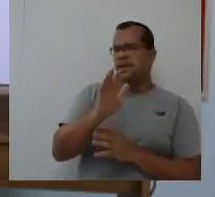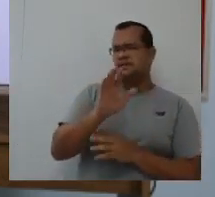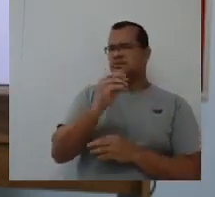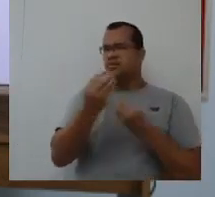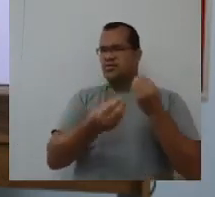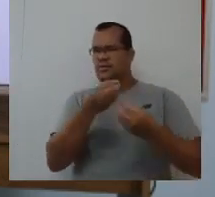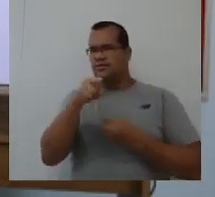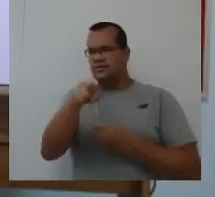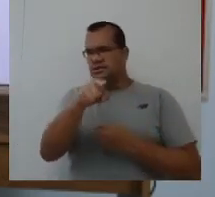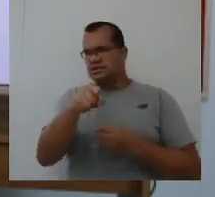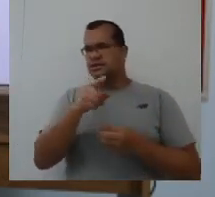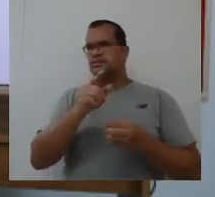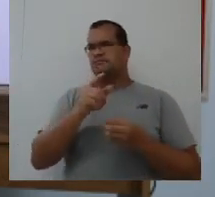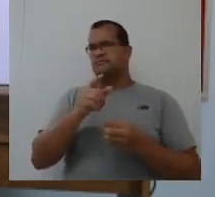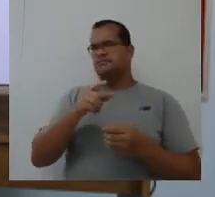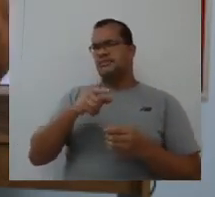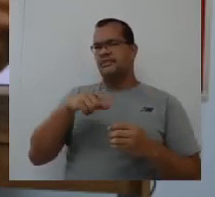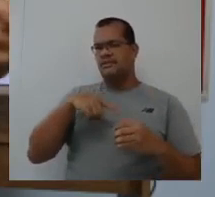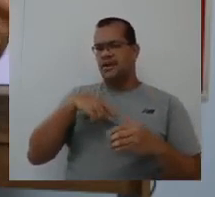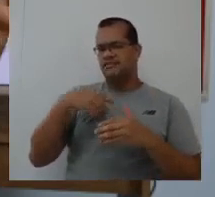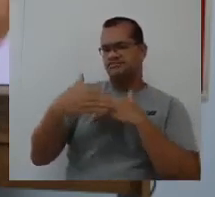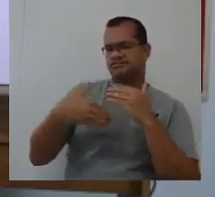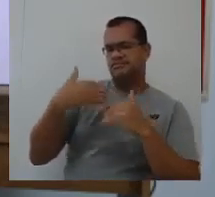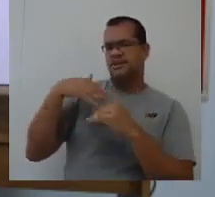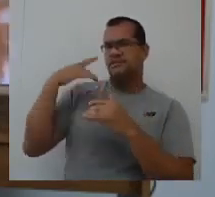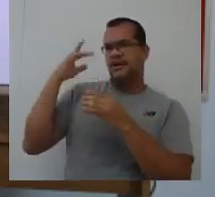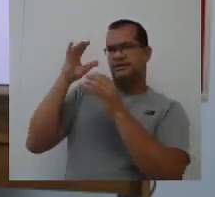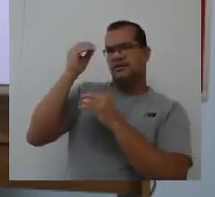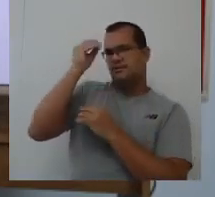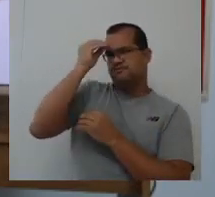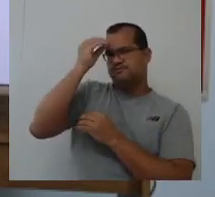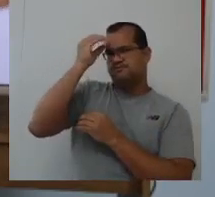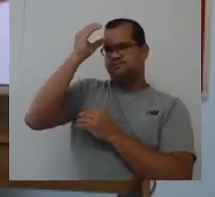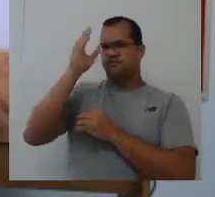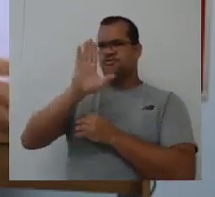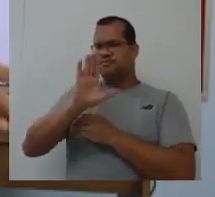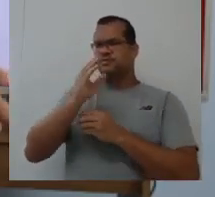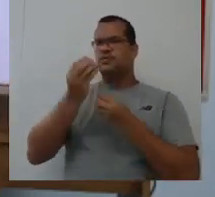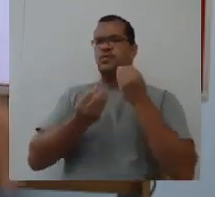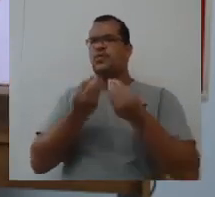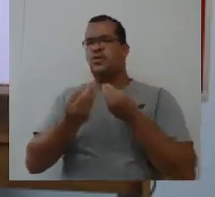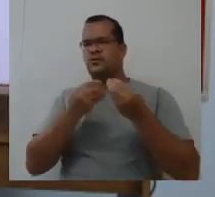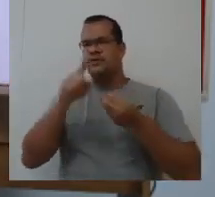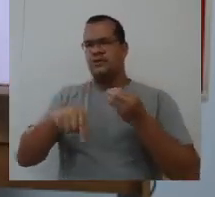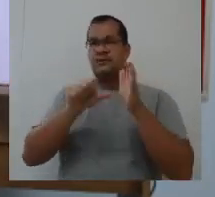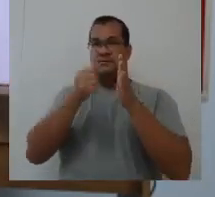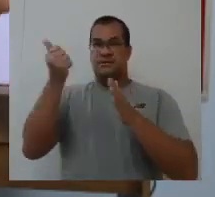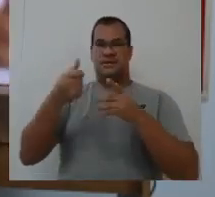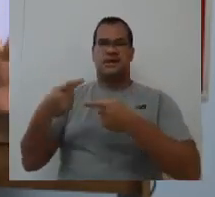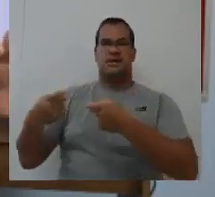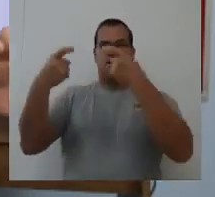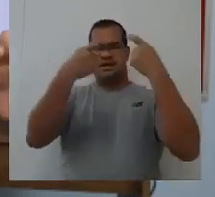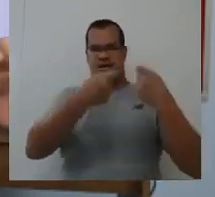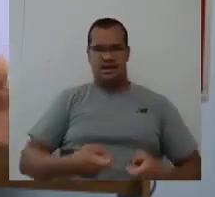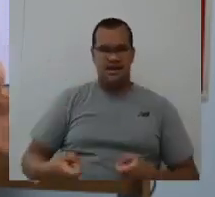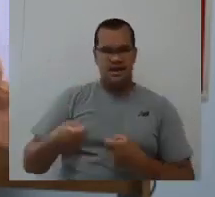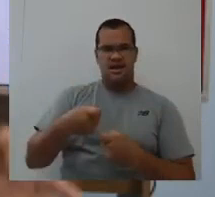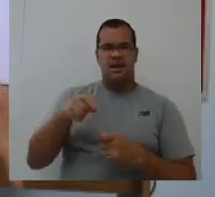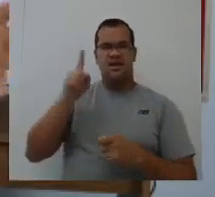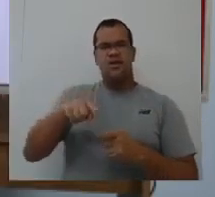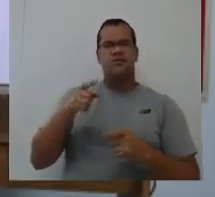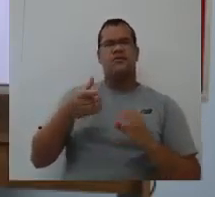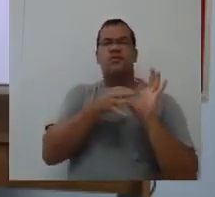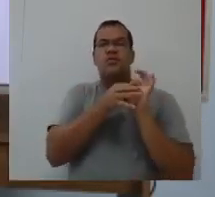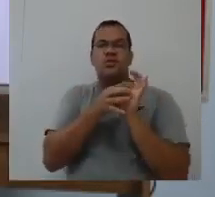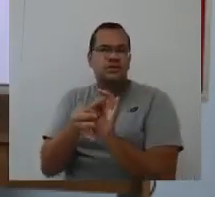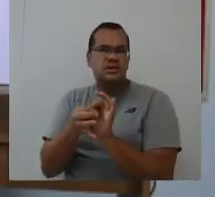direção que a gente vai construindo esse entendimento sobre a Primeira Guerra Mundial. Quais foram os fatores que levaram a ela,